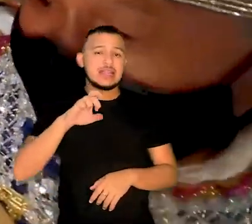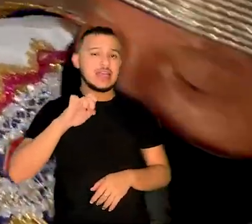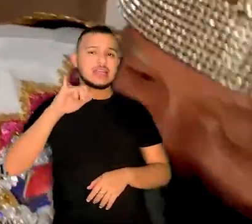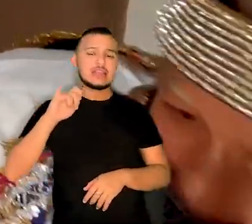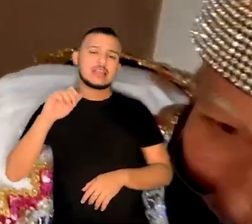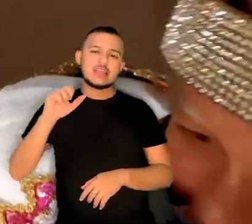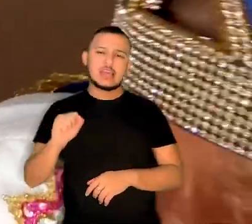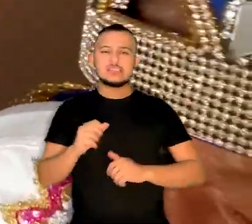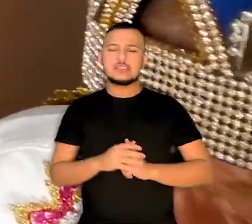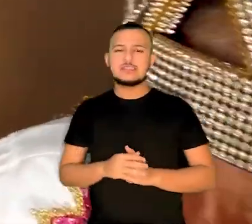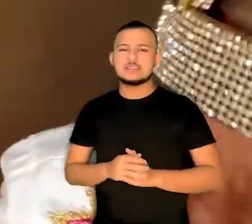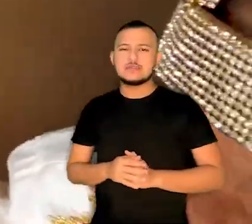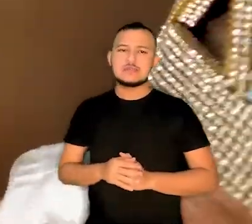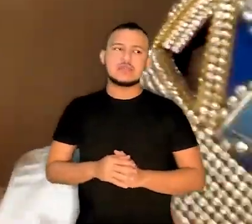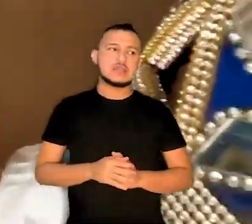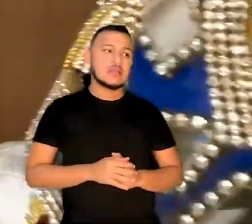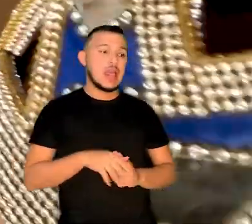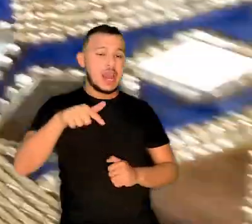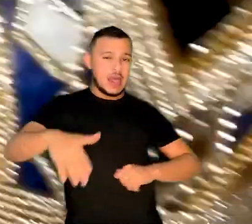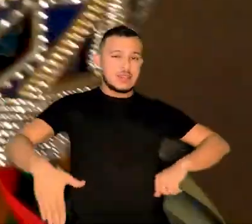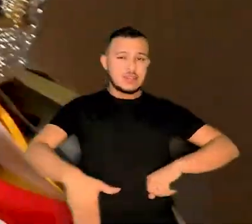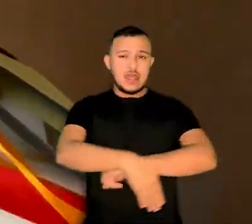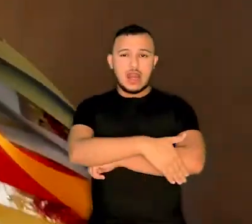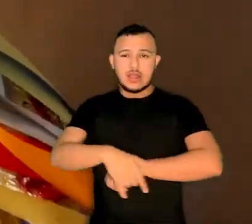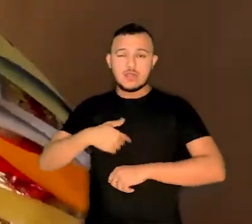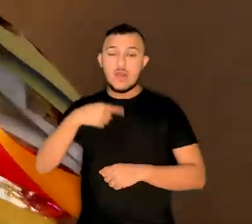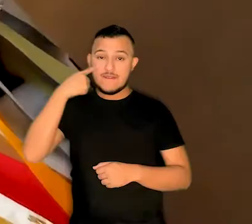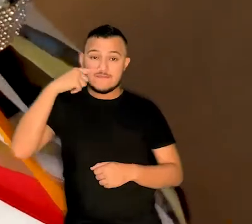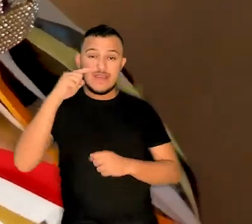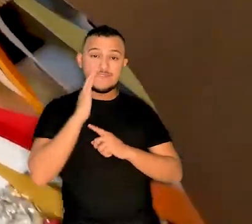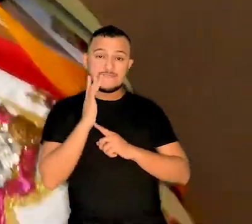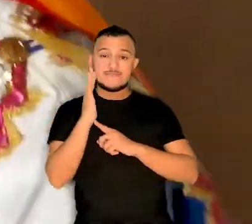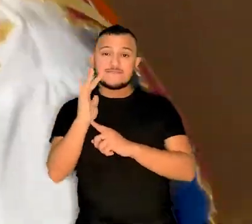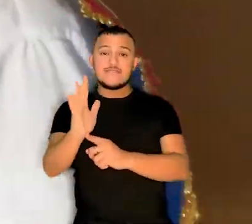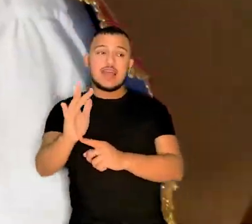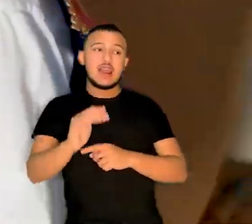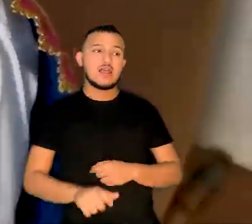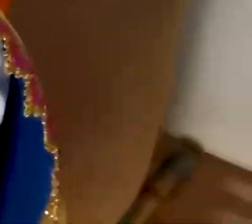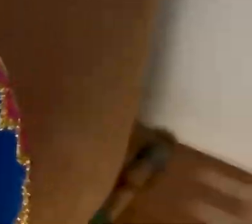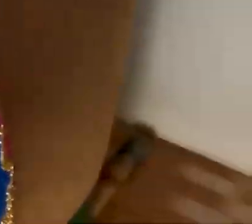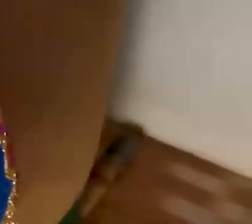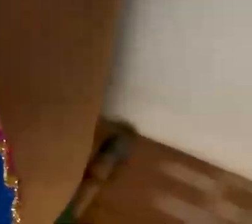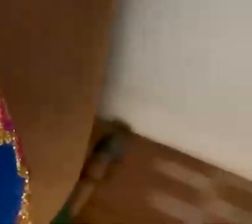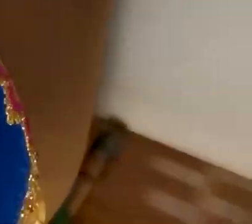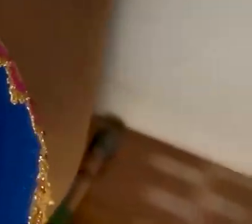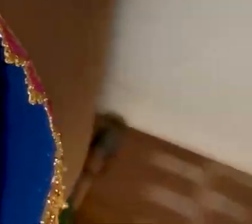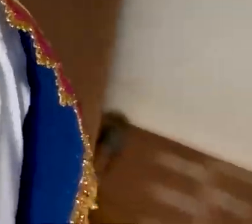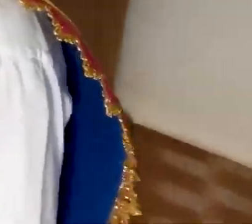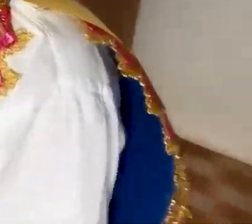Candeira. Lá na ladeira eu vi o claro da vela, lá de Nossa Senhora da Candeira.